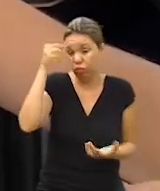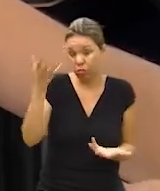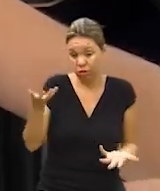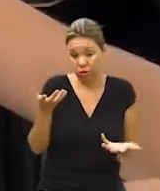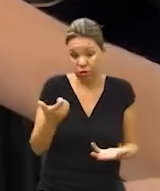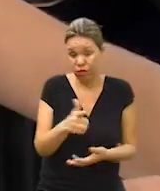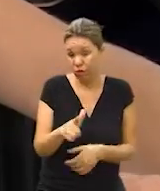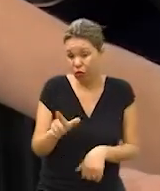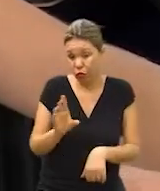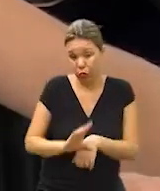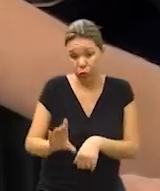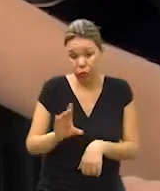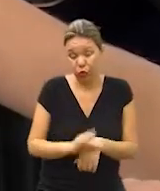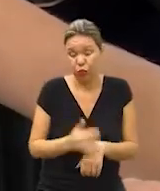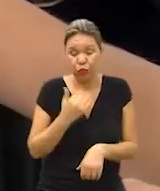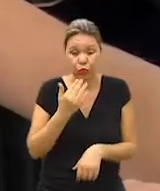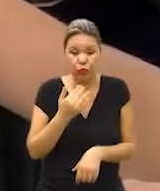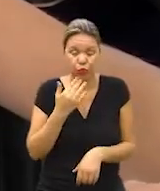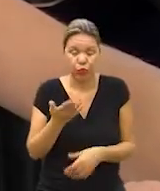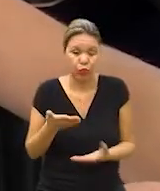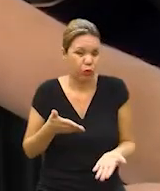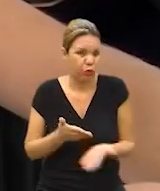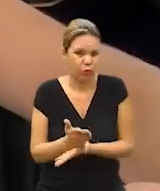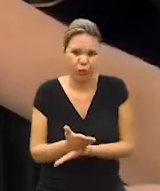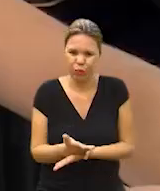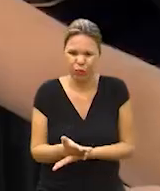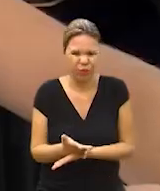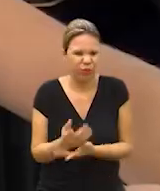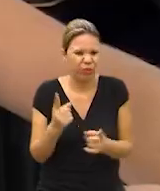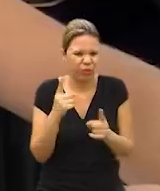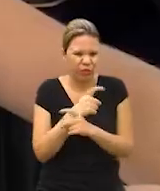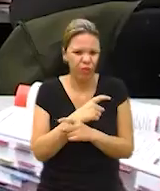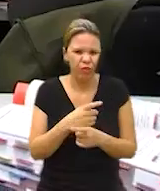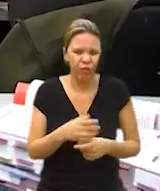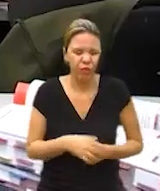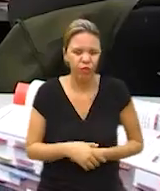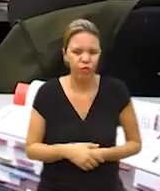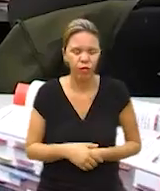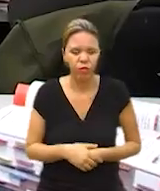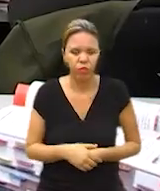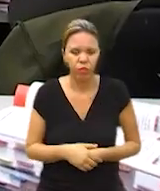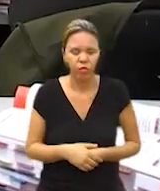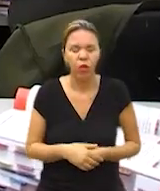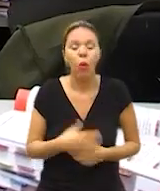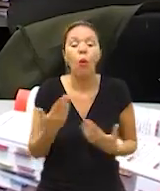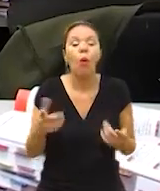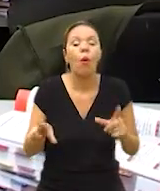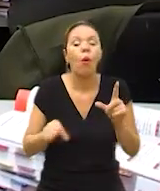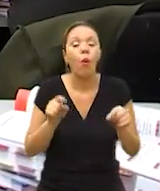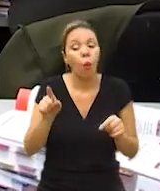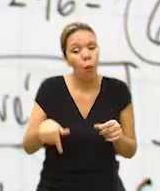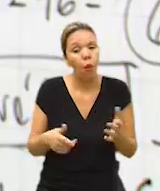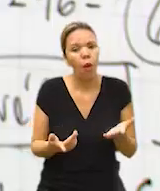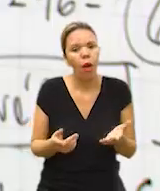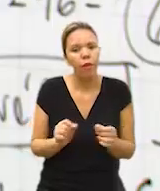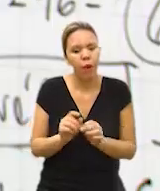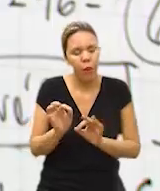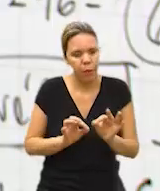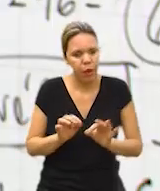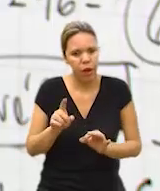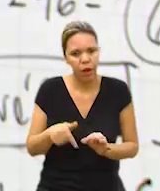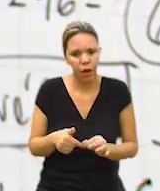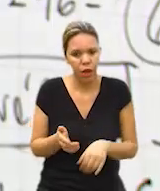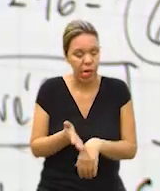o curso não, assim, a aprovação fica muito difícil. O caminho é esse mesmo. A